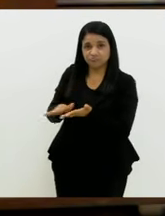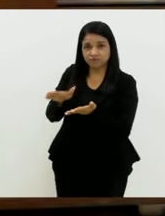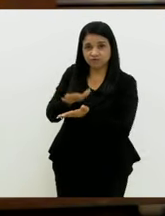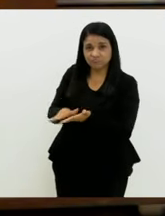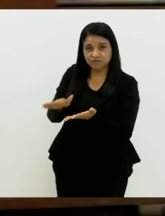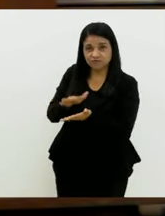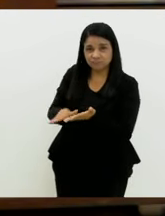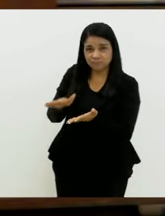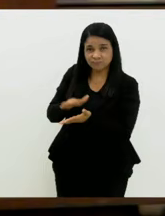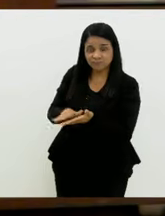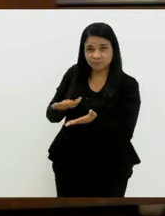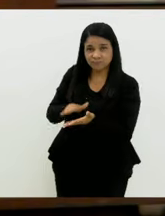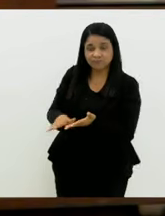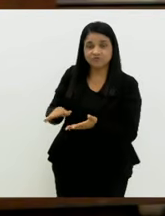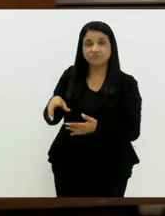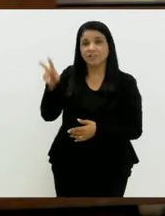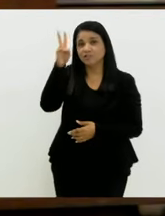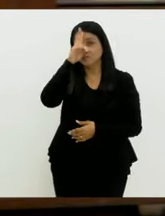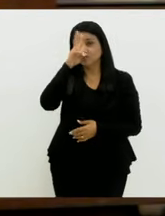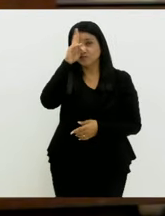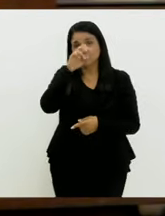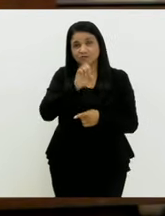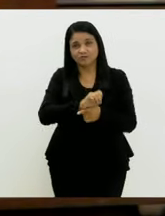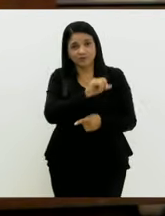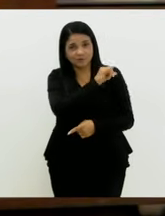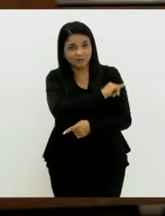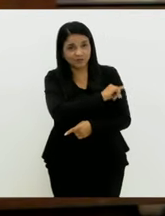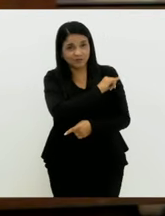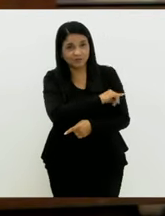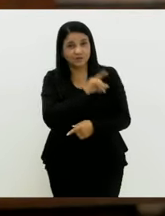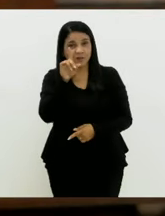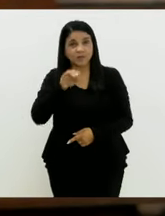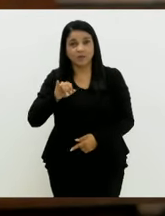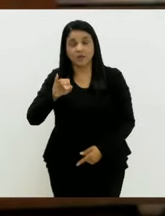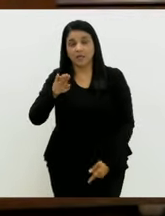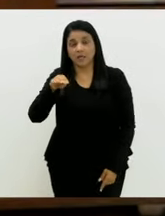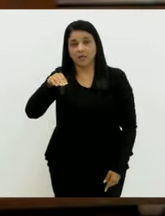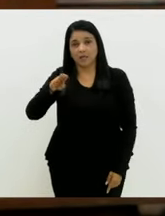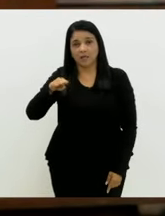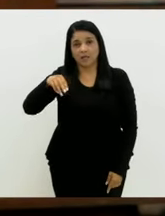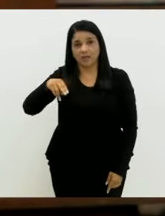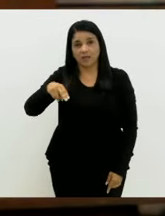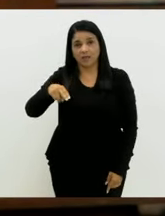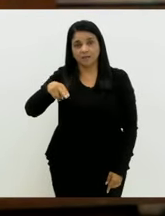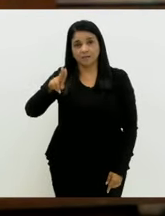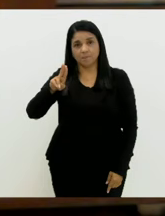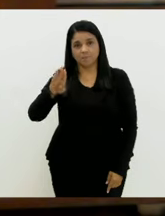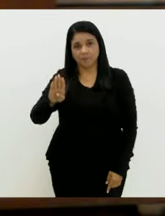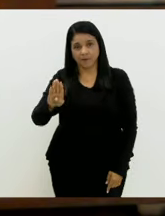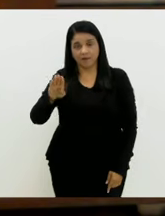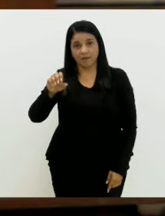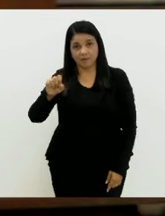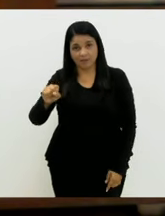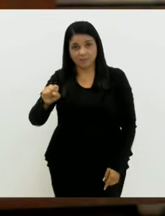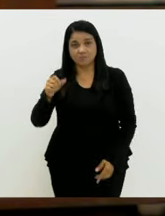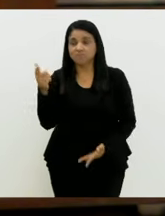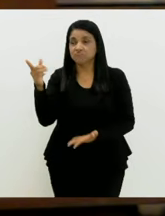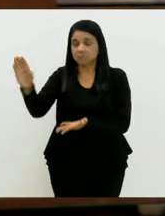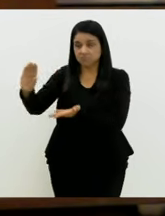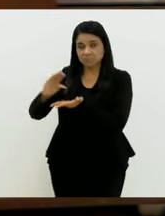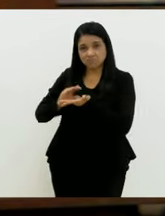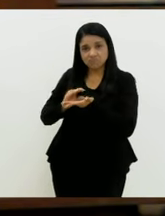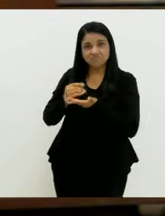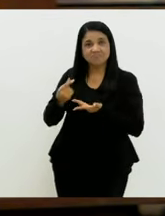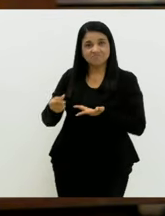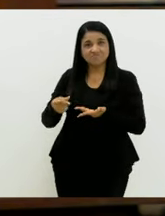Janeiro. Foi lá no BNDES e pegou quase 500 milhões de reais para fazer a nova subida da serra.